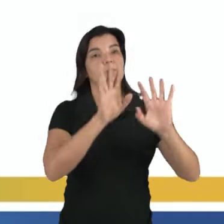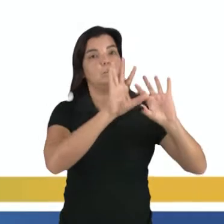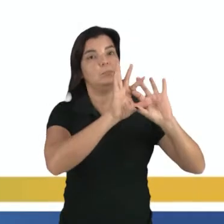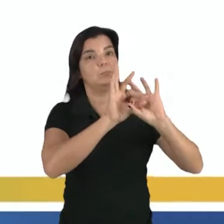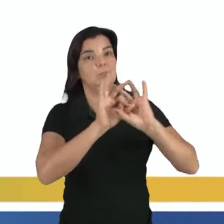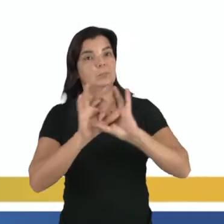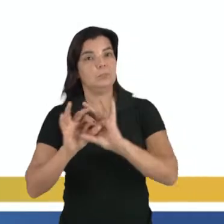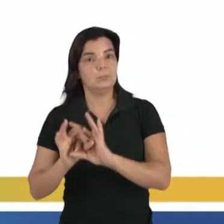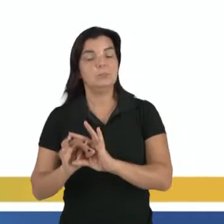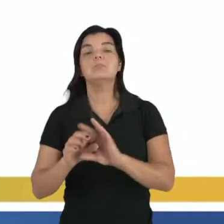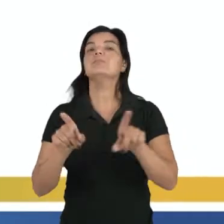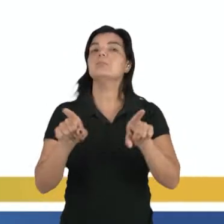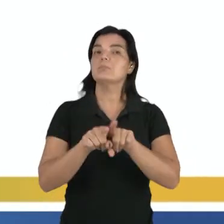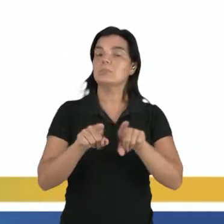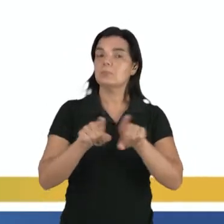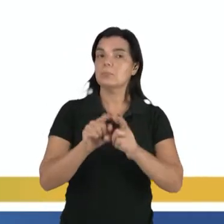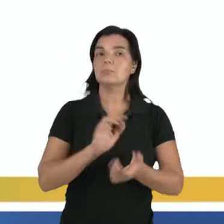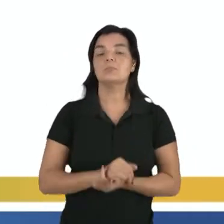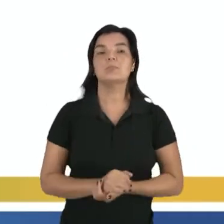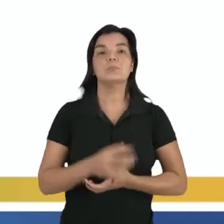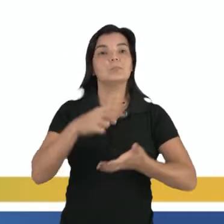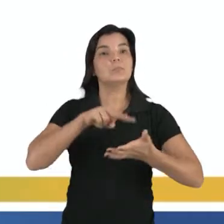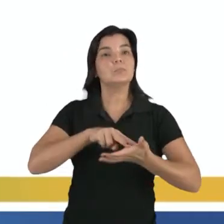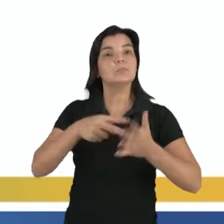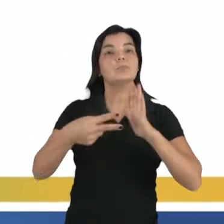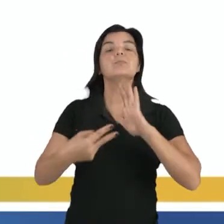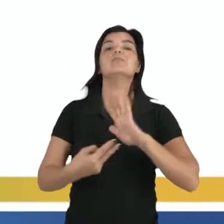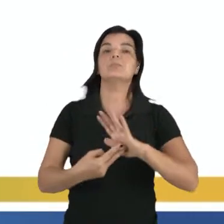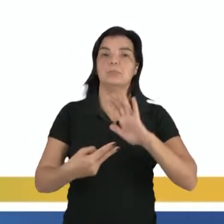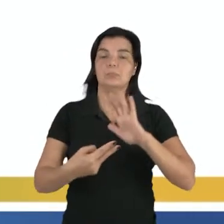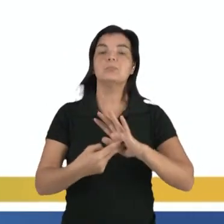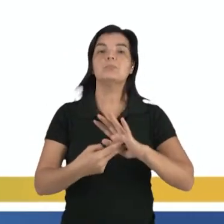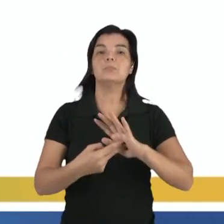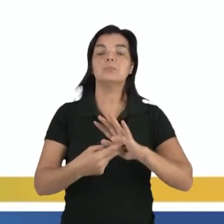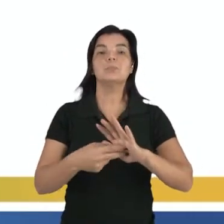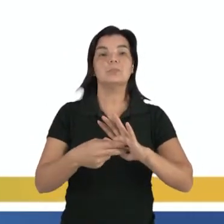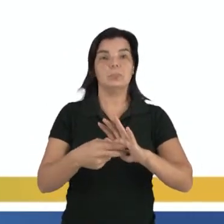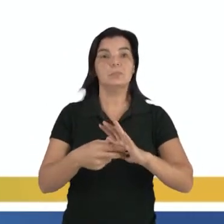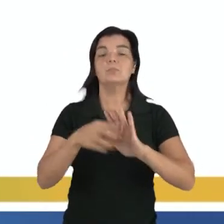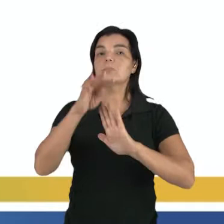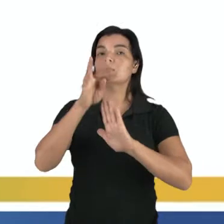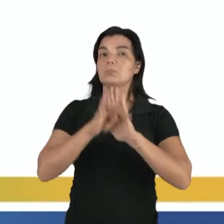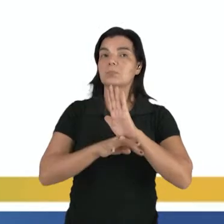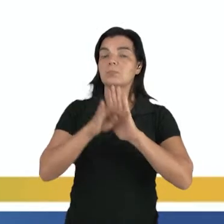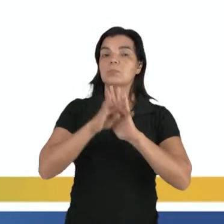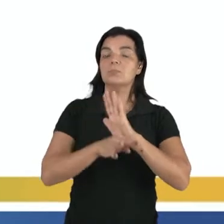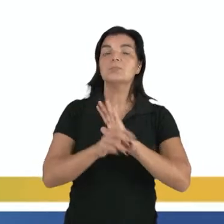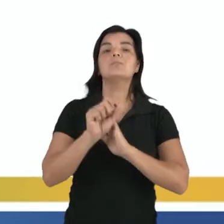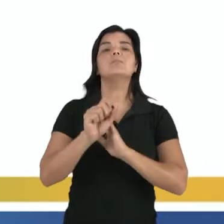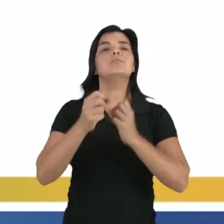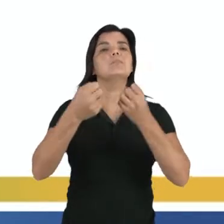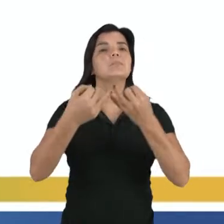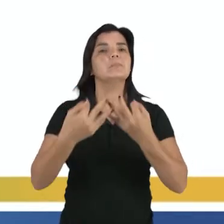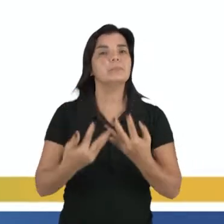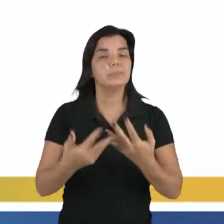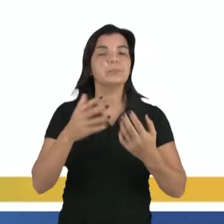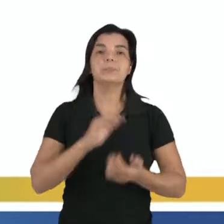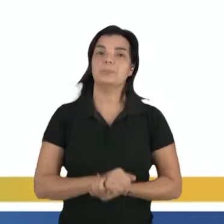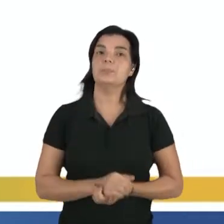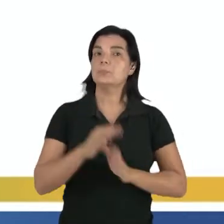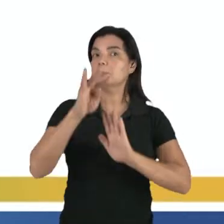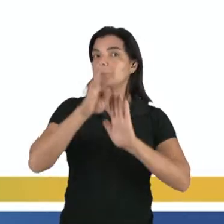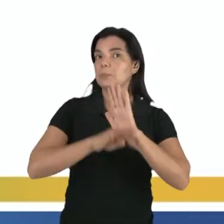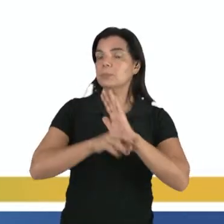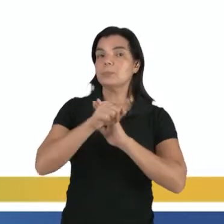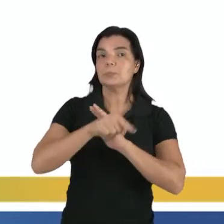A coerência, que é o nosso sentido, né? Dar sentido ao texto. O que se quer dizer